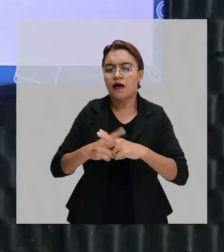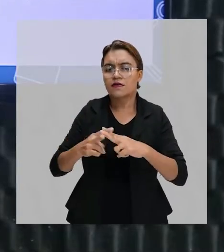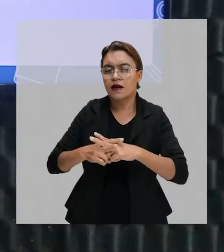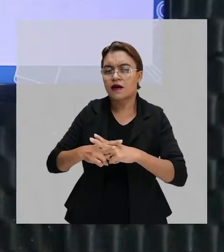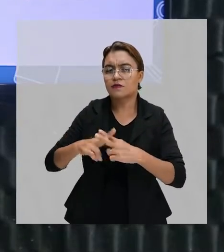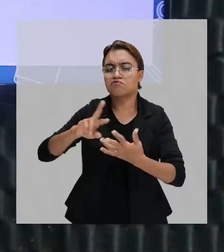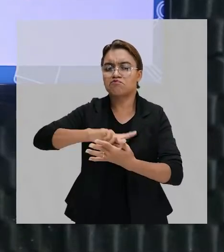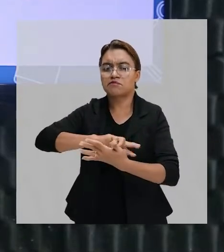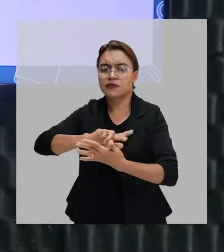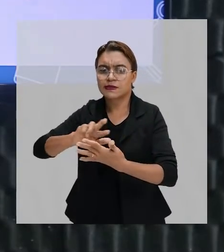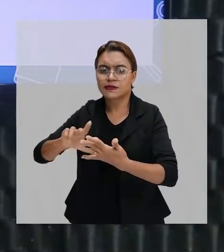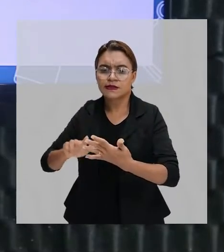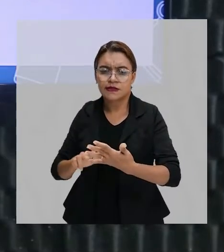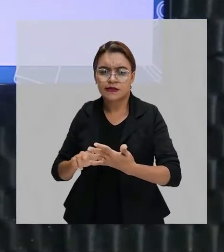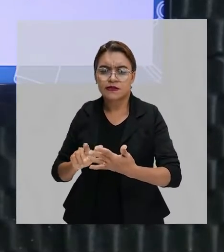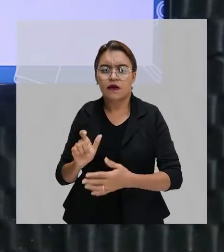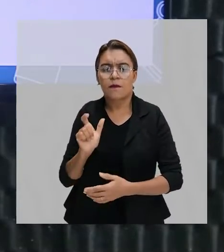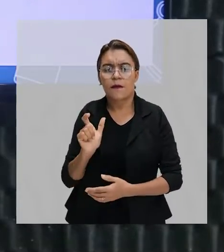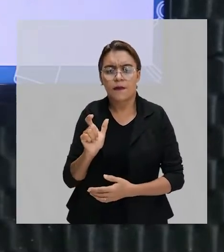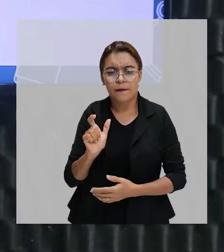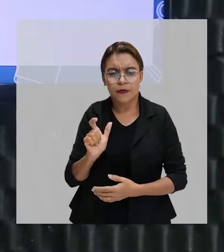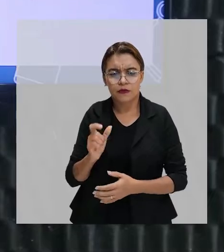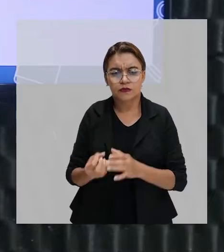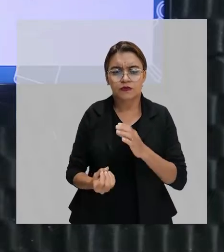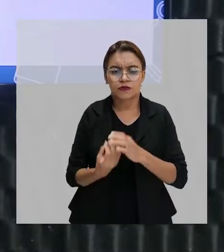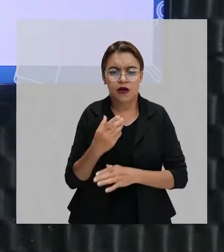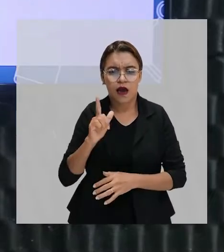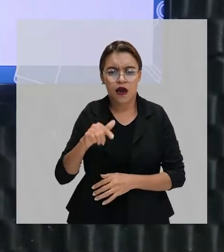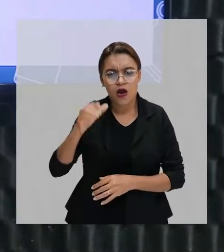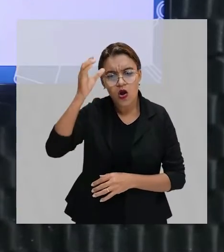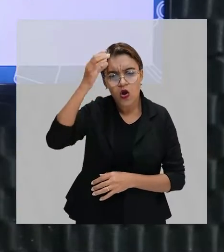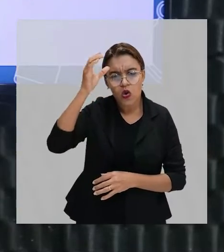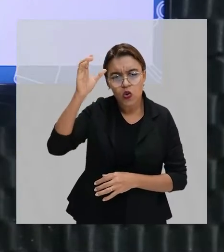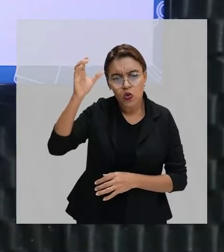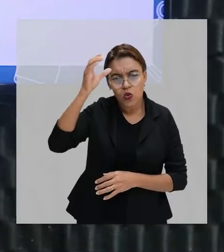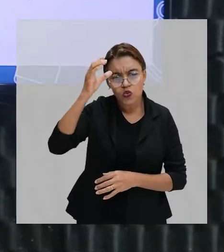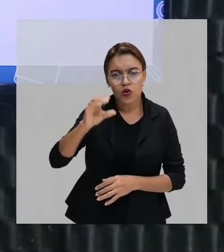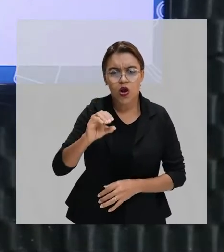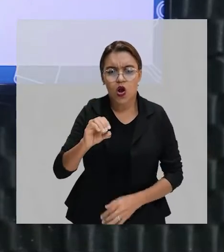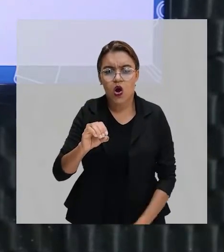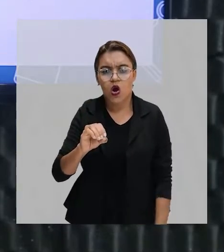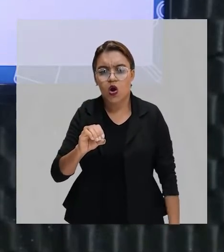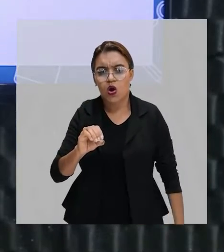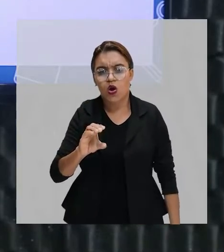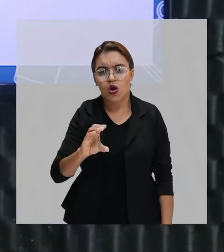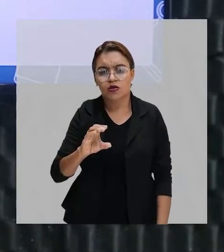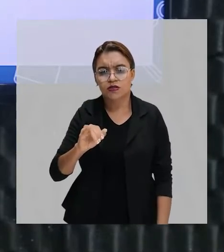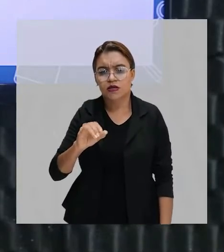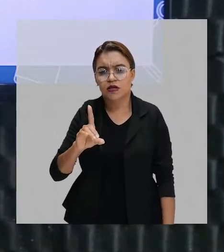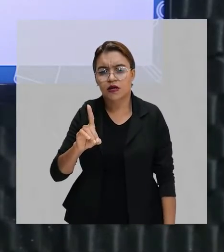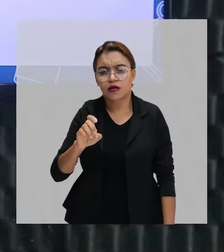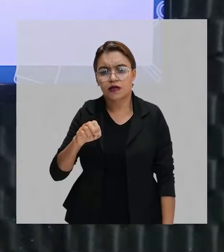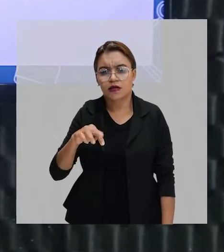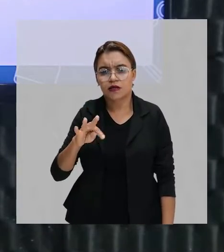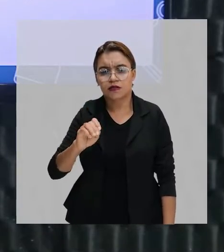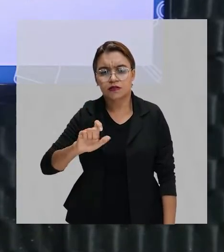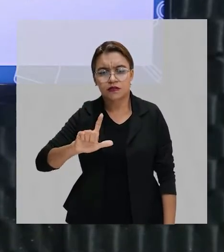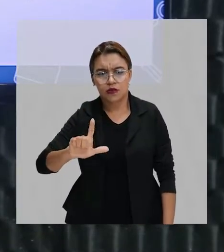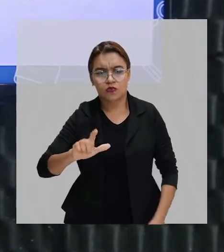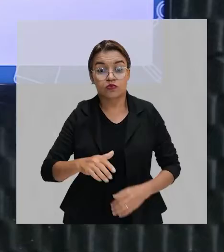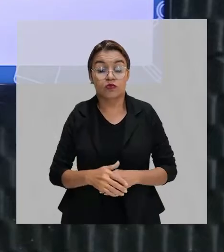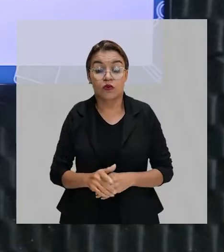origem da expressão arte marcial vem da cultura ocidental o termo refere-se